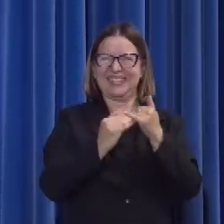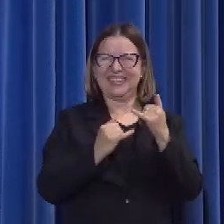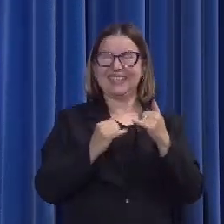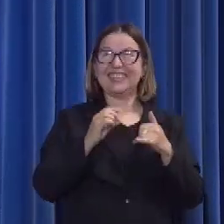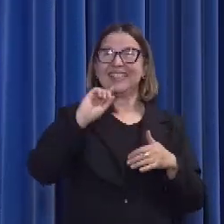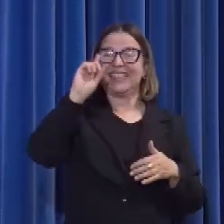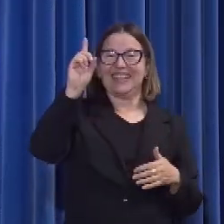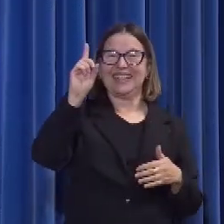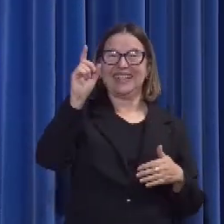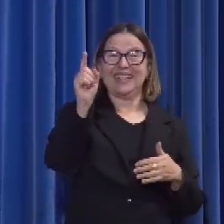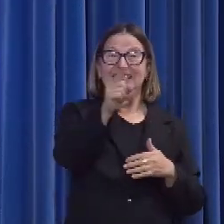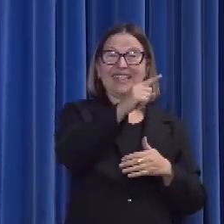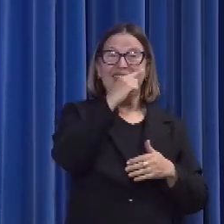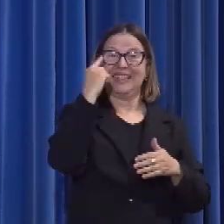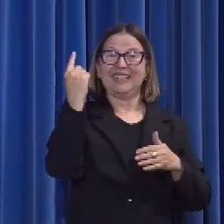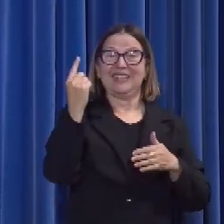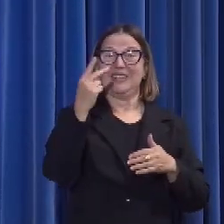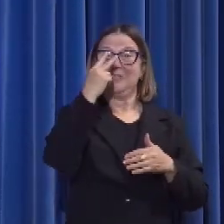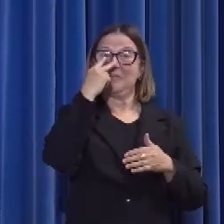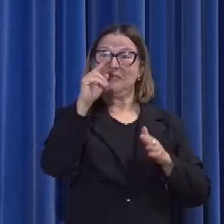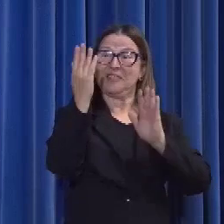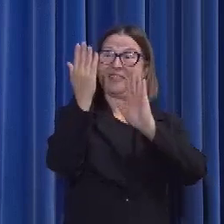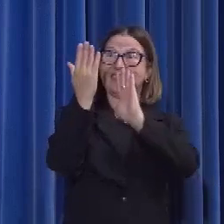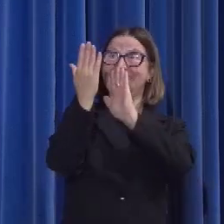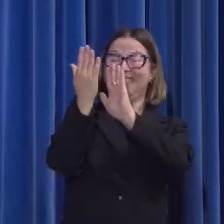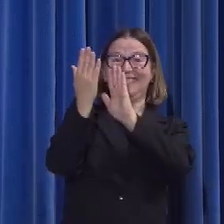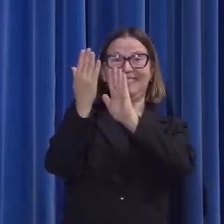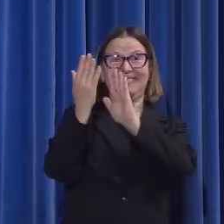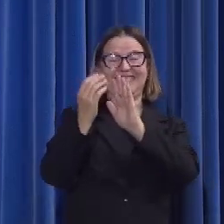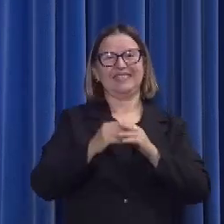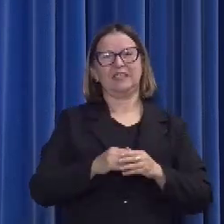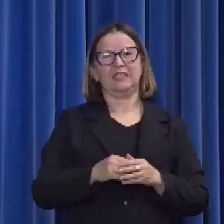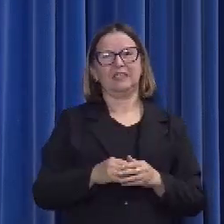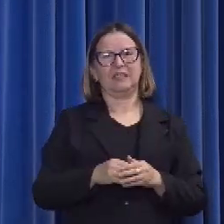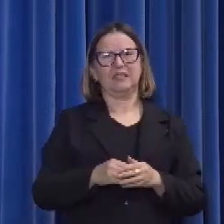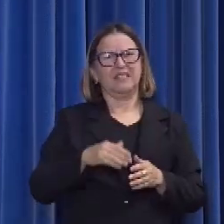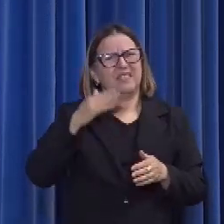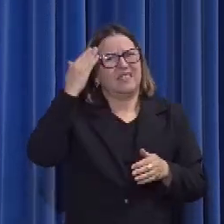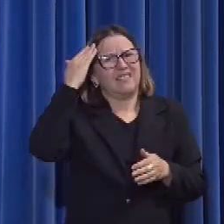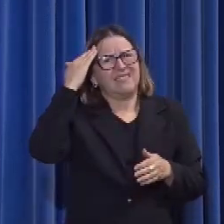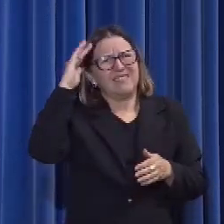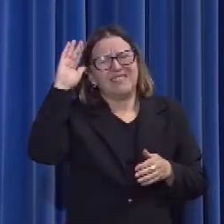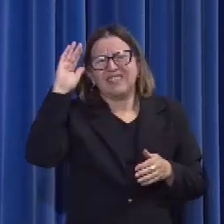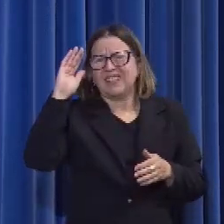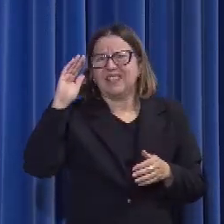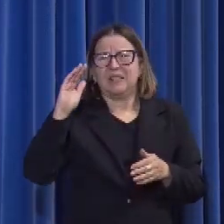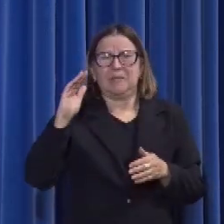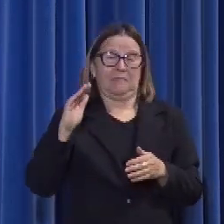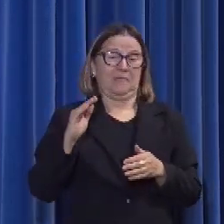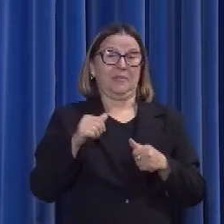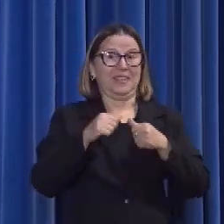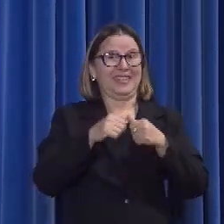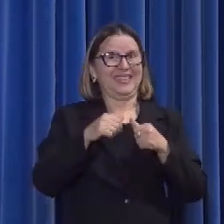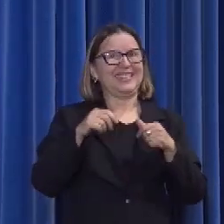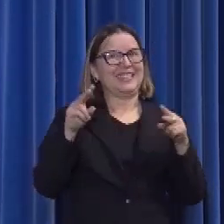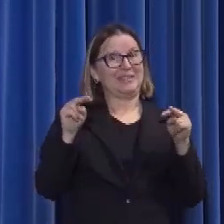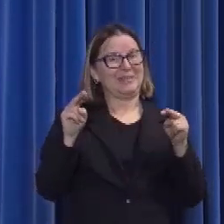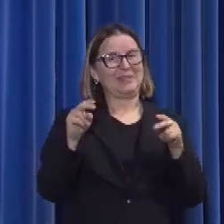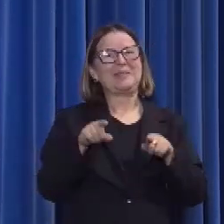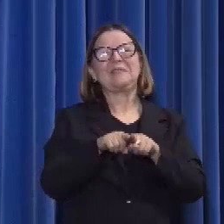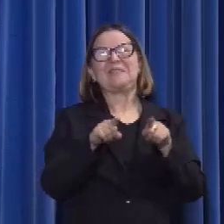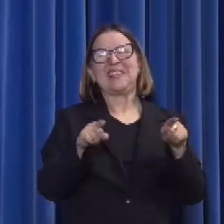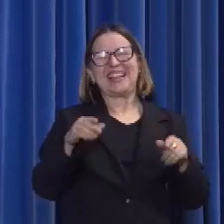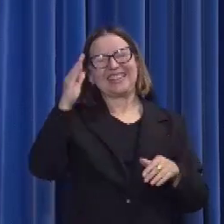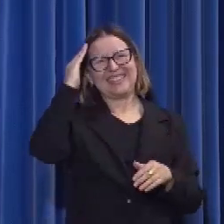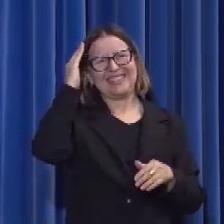Que declaração maravilhosa! Não sabemos e nem entendemos muito sobre esse assunto, porém sabemos que